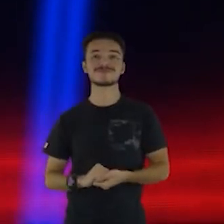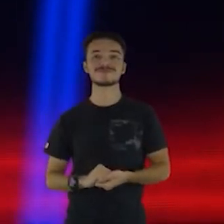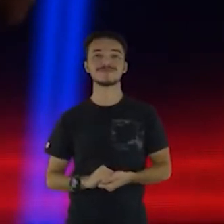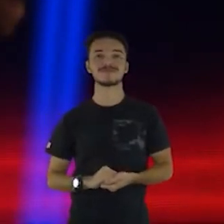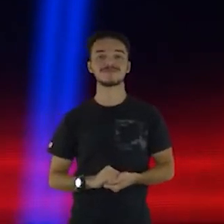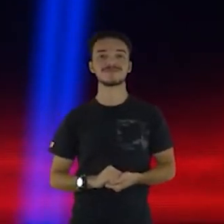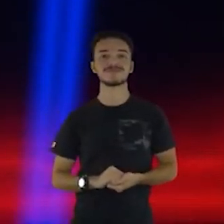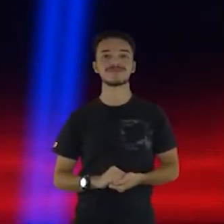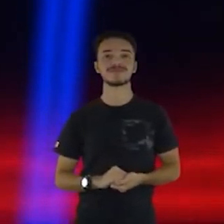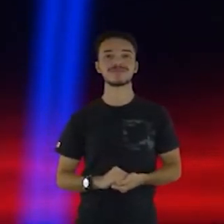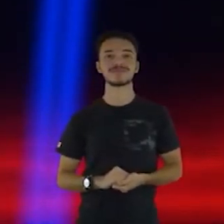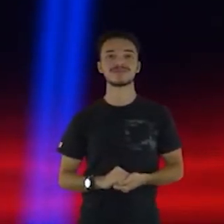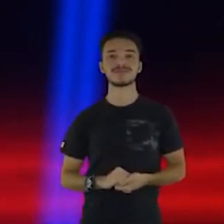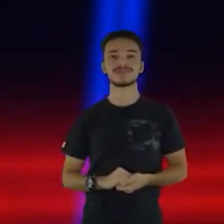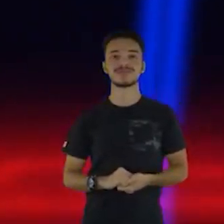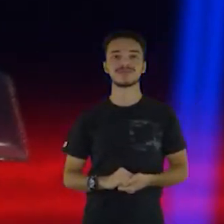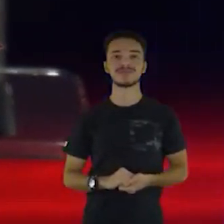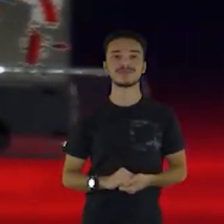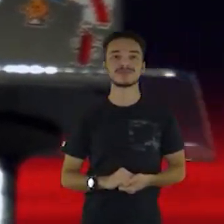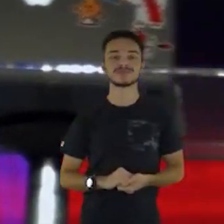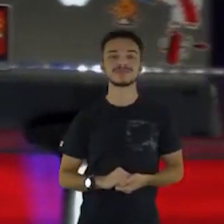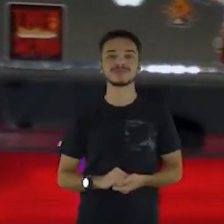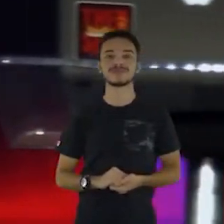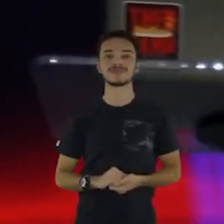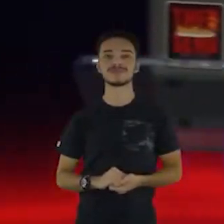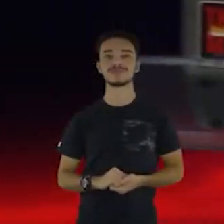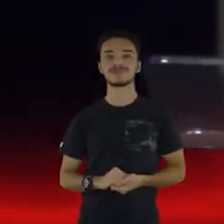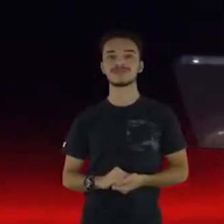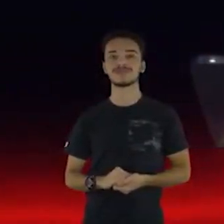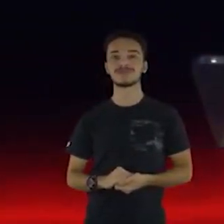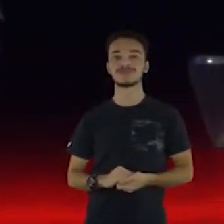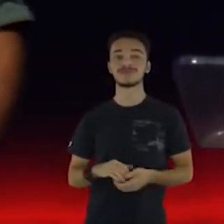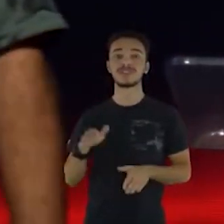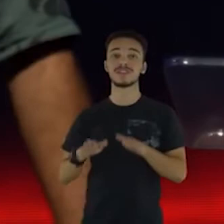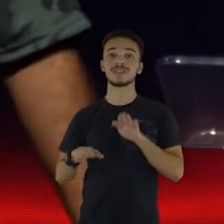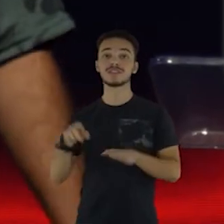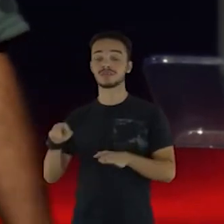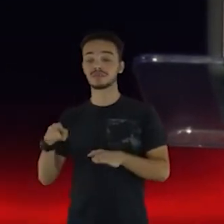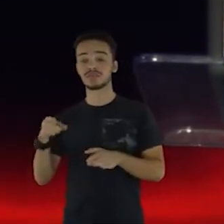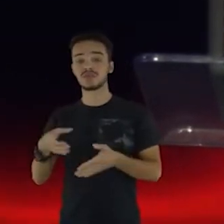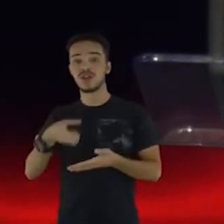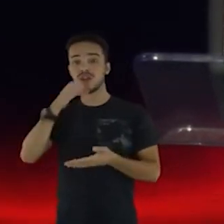Então eu levo numa boa, às vezes o cara está com a garrafa de cerveja ali,